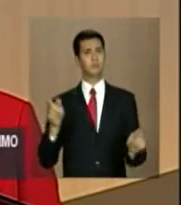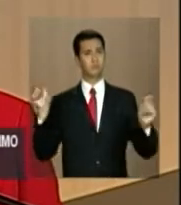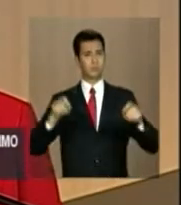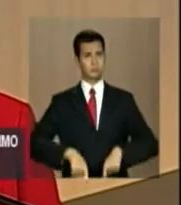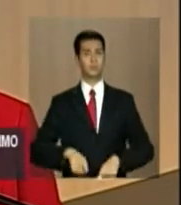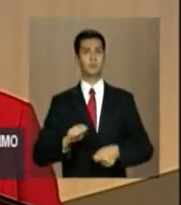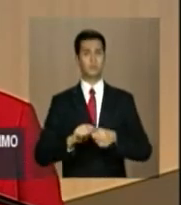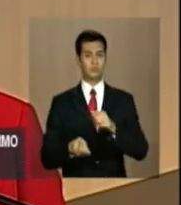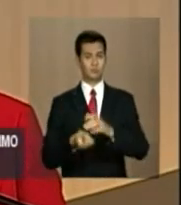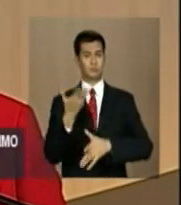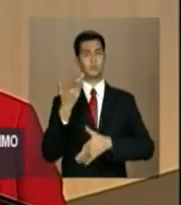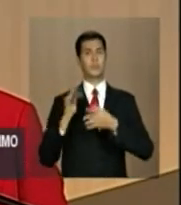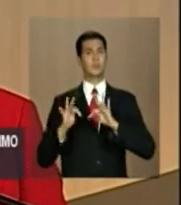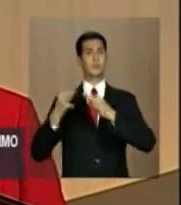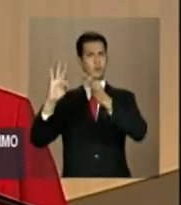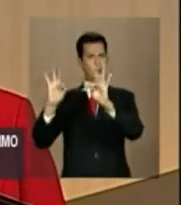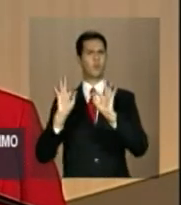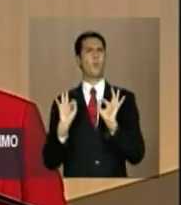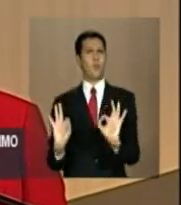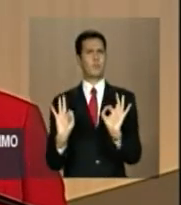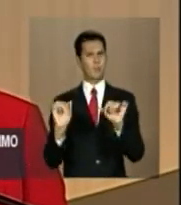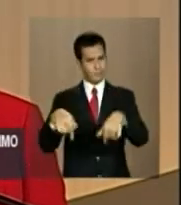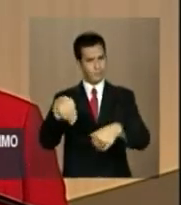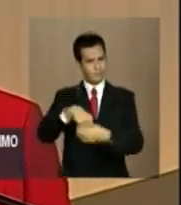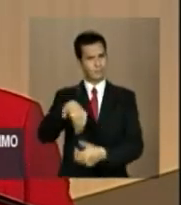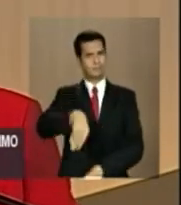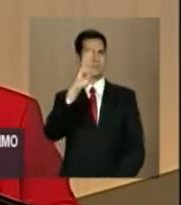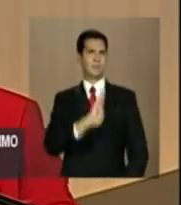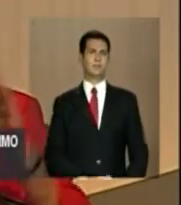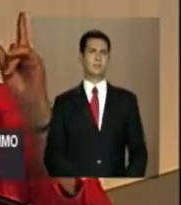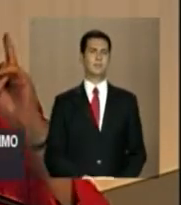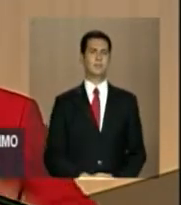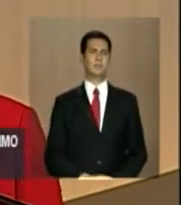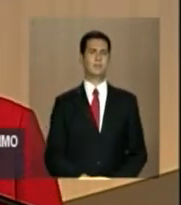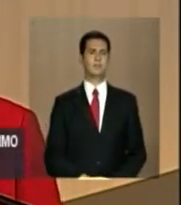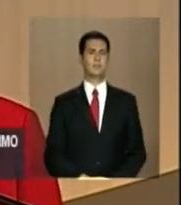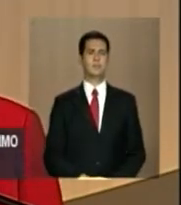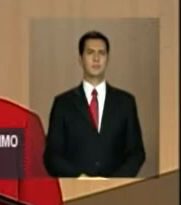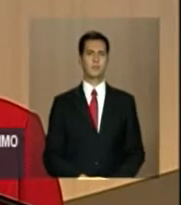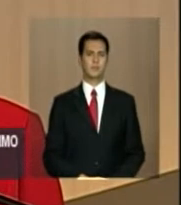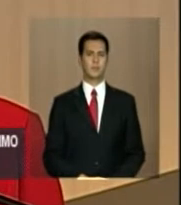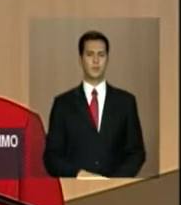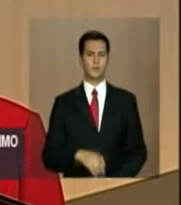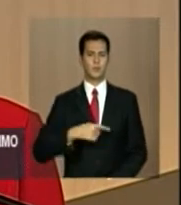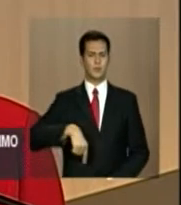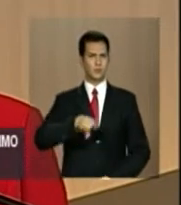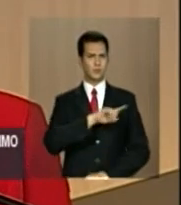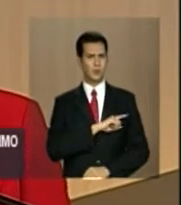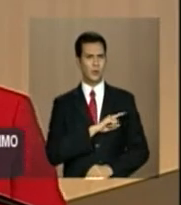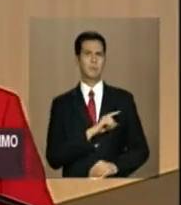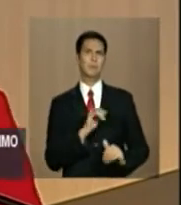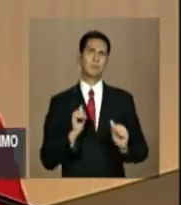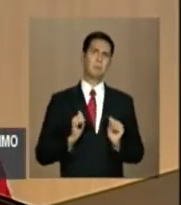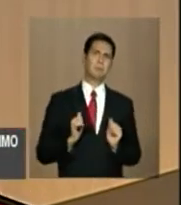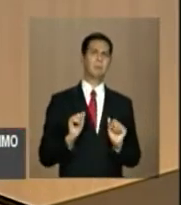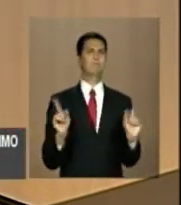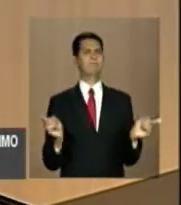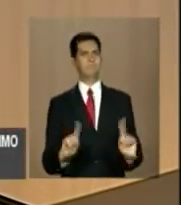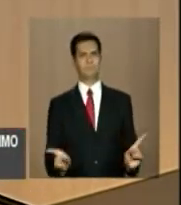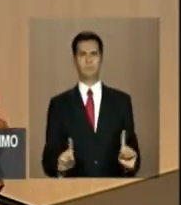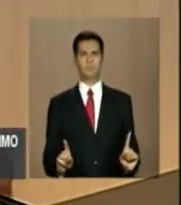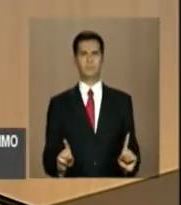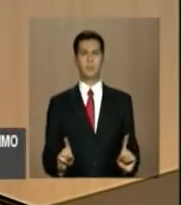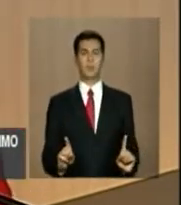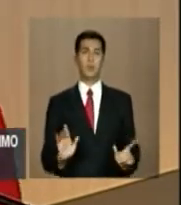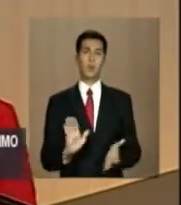produzir tecnologia de qualidade aqui dentro do Brasil. E nós não mediremos esforços por isso. Dizem que o